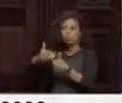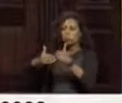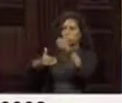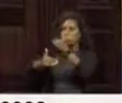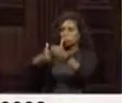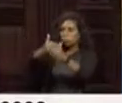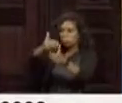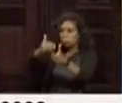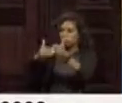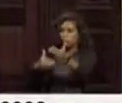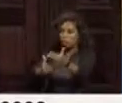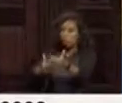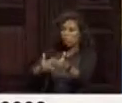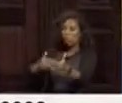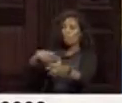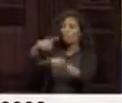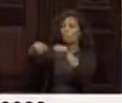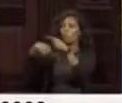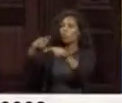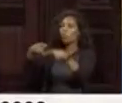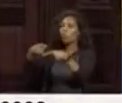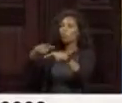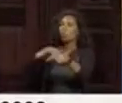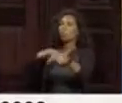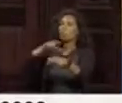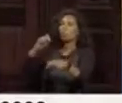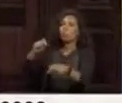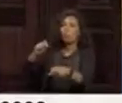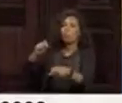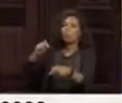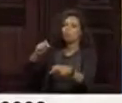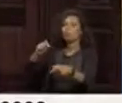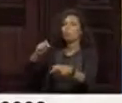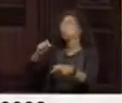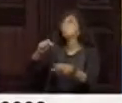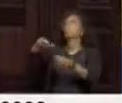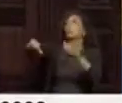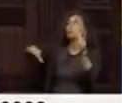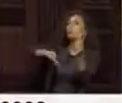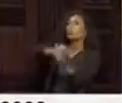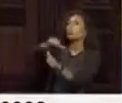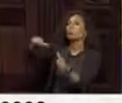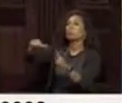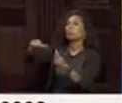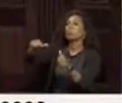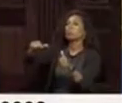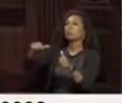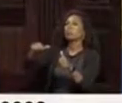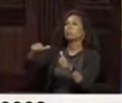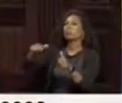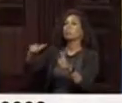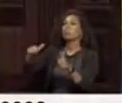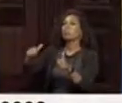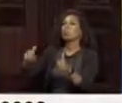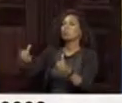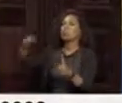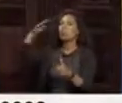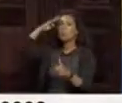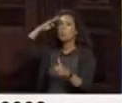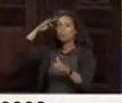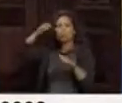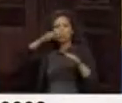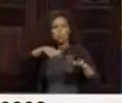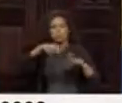um certo cuidado, porque eu às vezes fico preocupado com o elogio que se faz, entendeu? E a gente